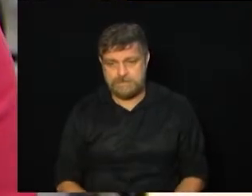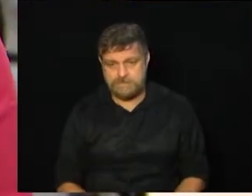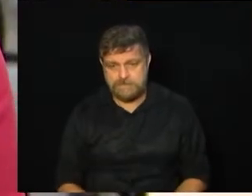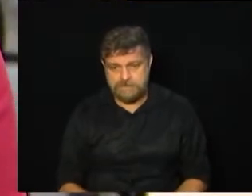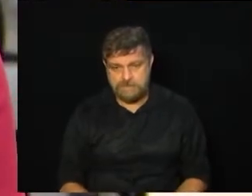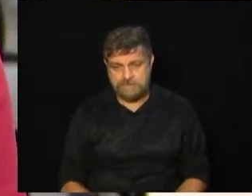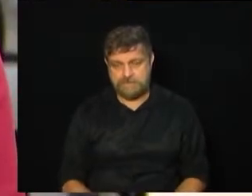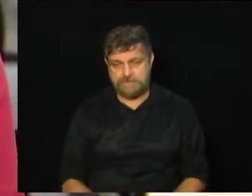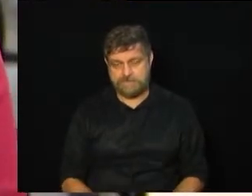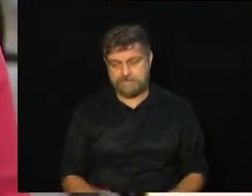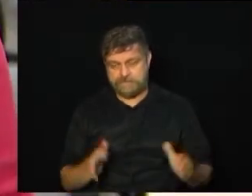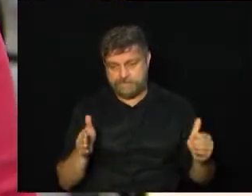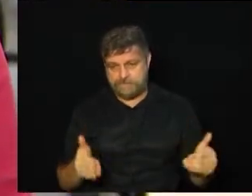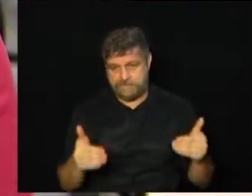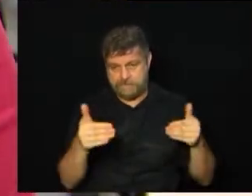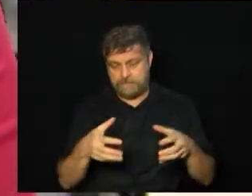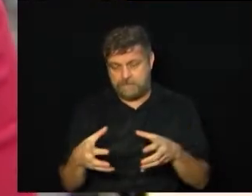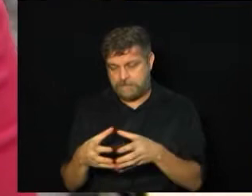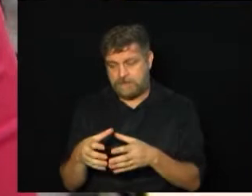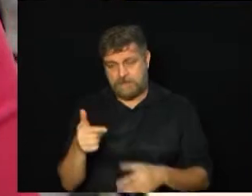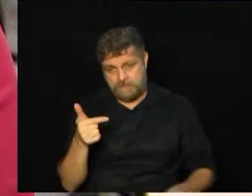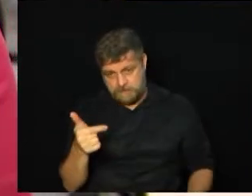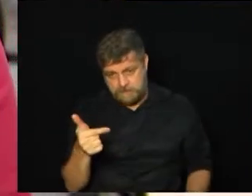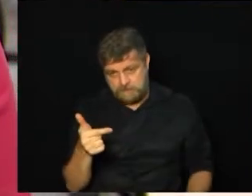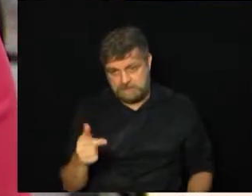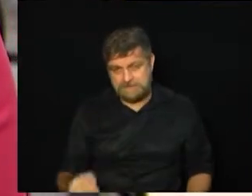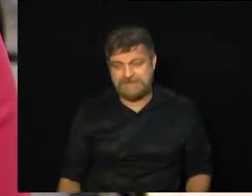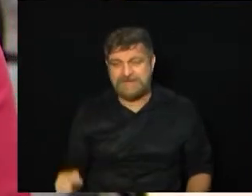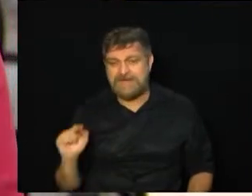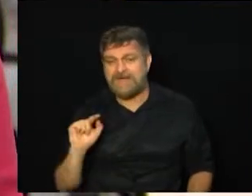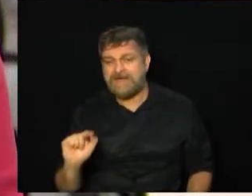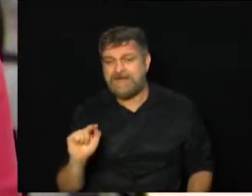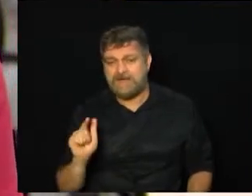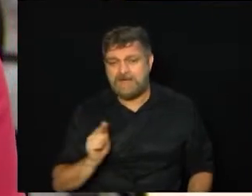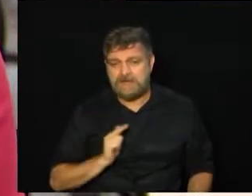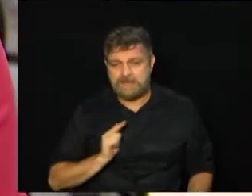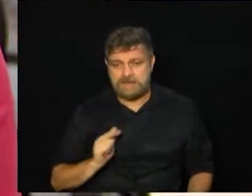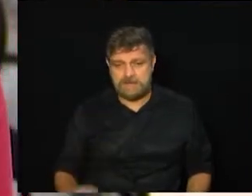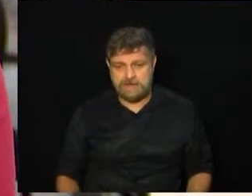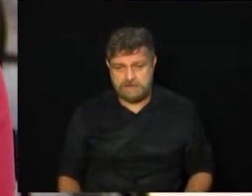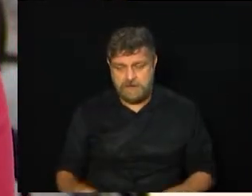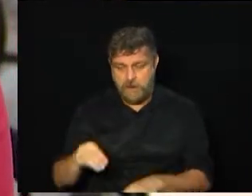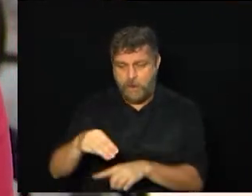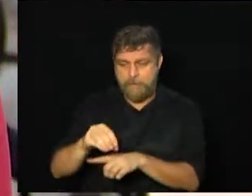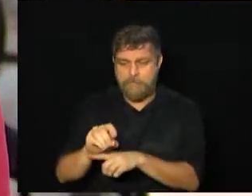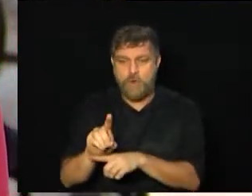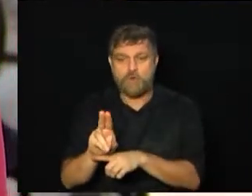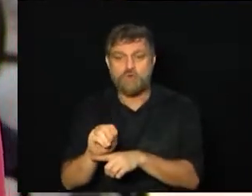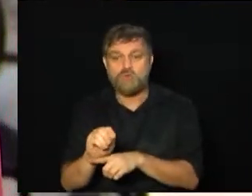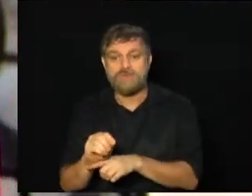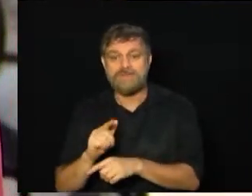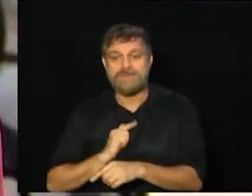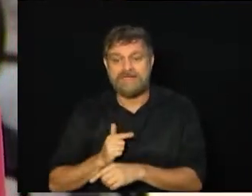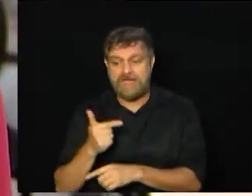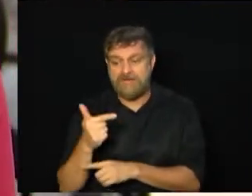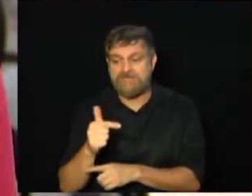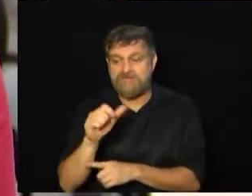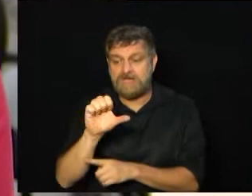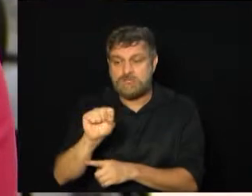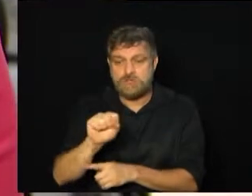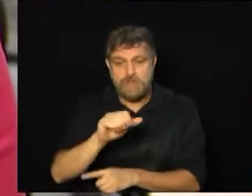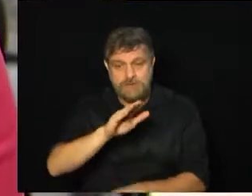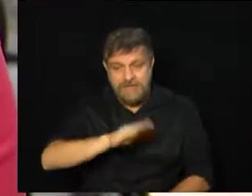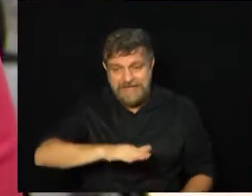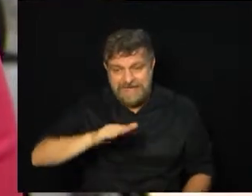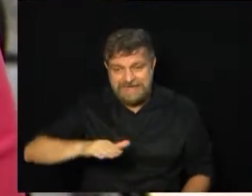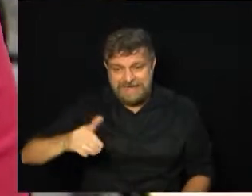As salas são de agrupamento 2. Agrupamento 2, ela responde o módulo, que geralmente são 28 crianças,